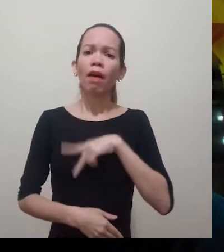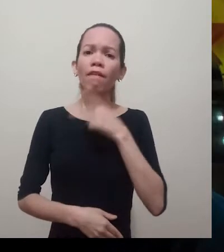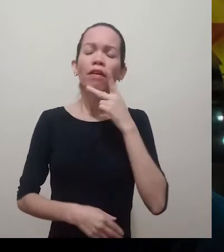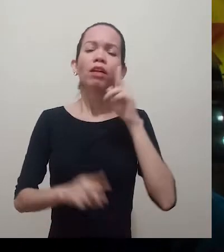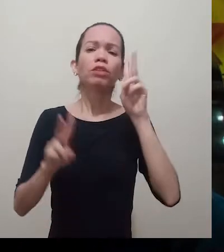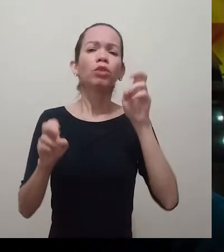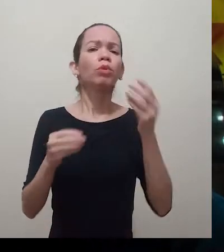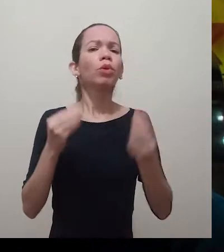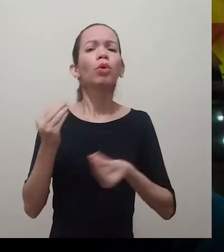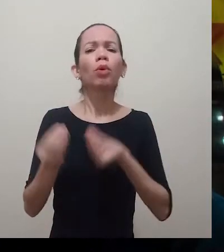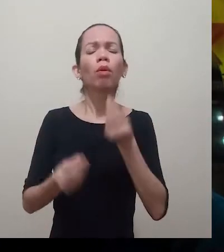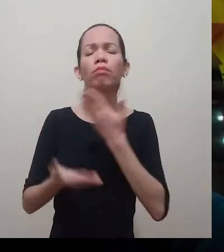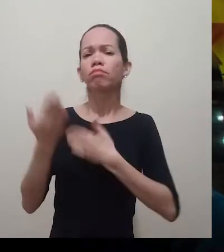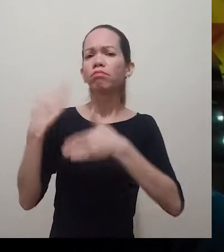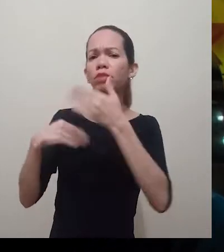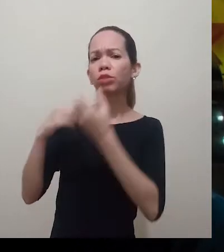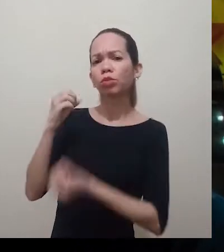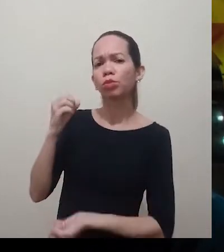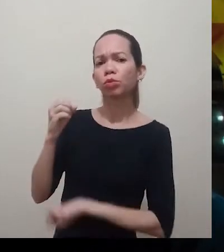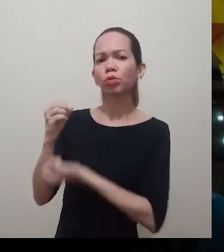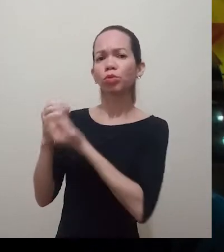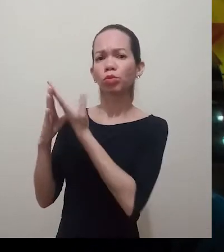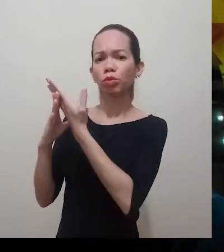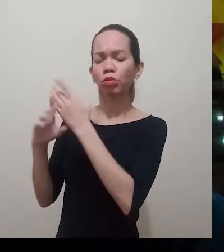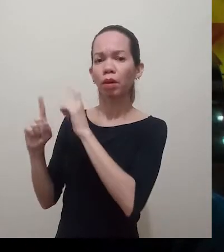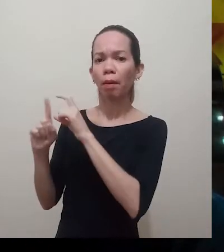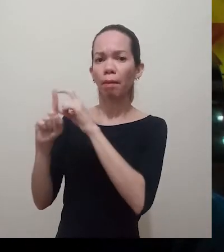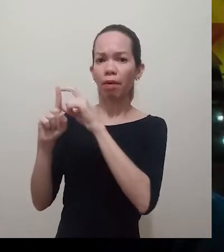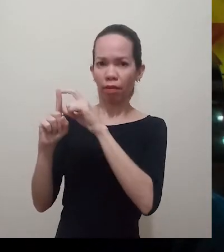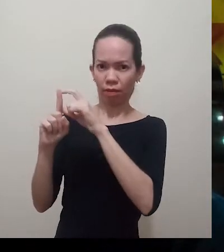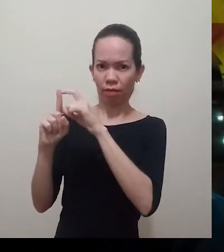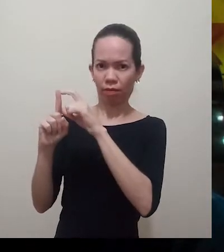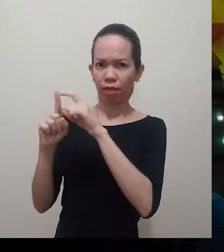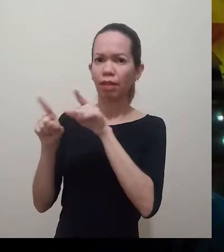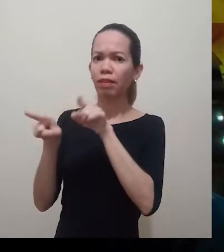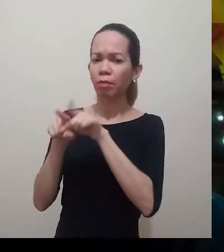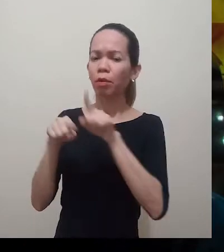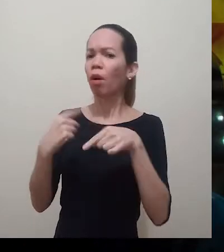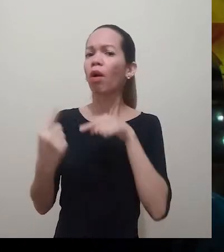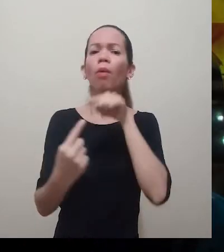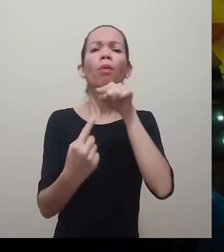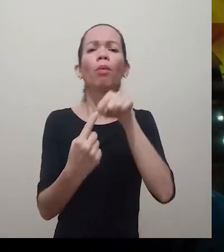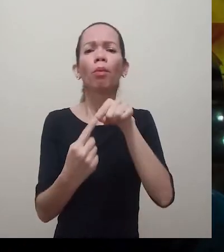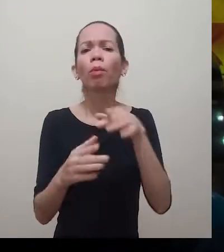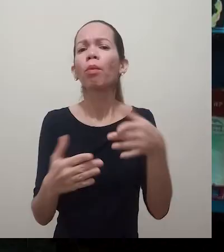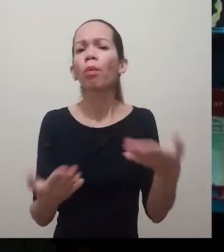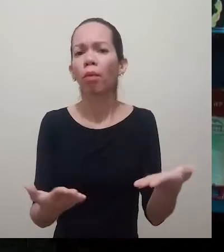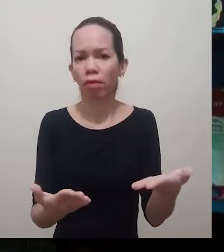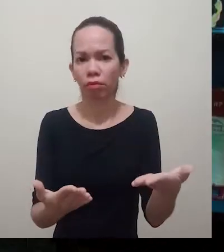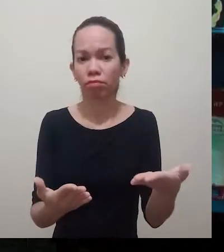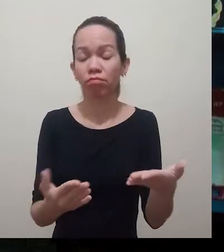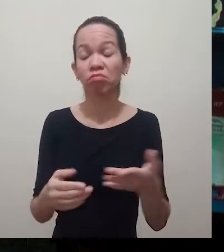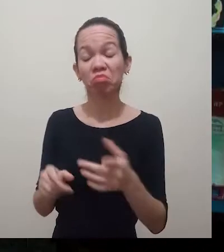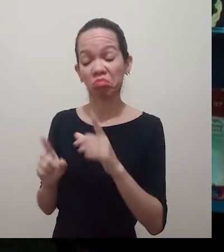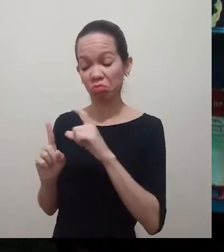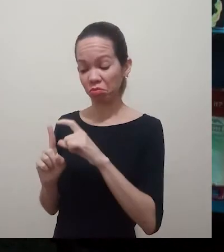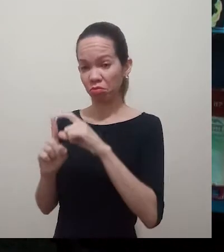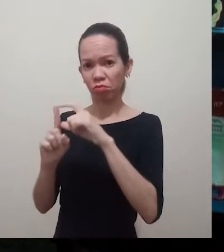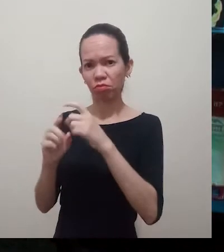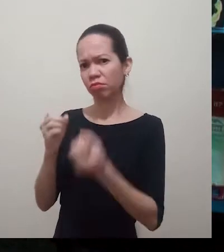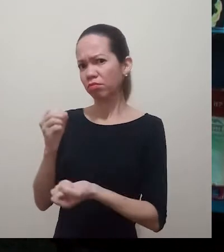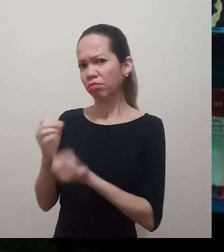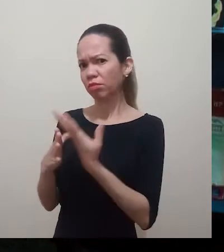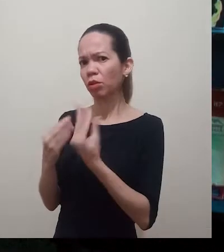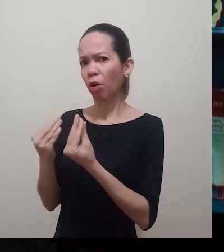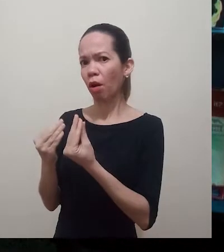falando da origem e do propósito da palavra a palavra de deus ela é originada no próprio deus ela é